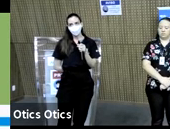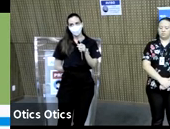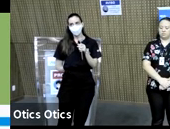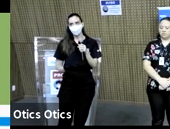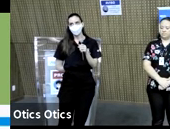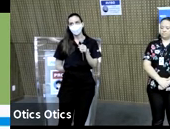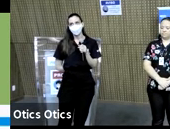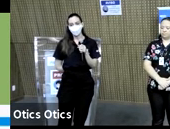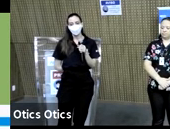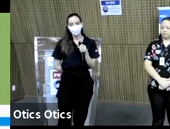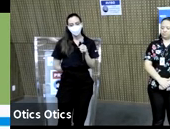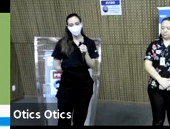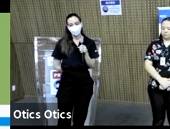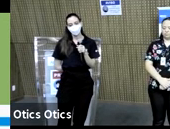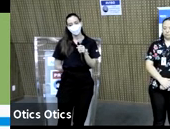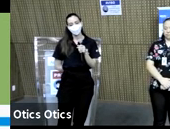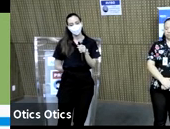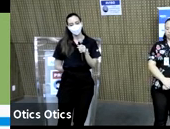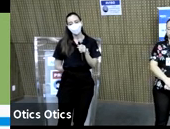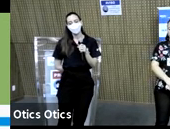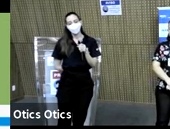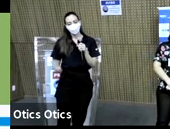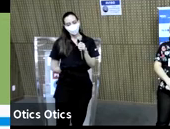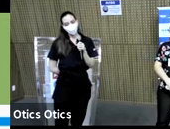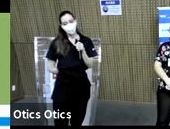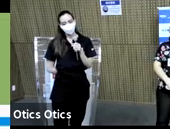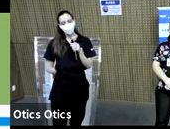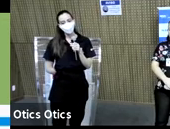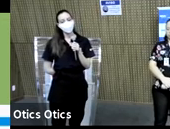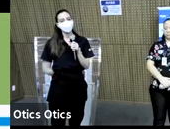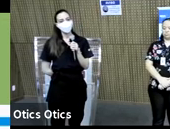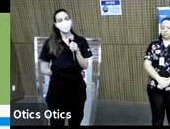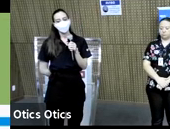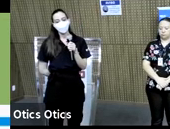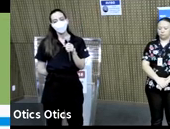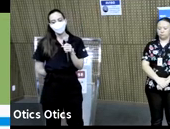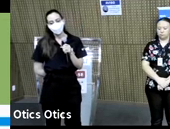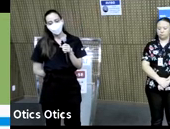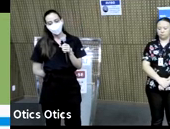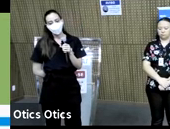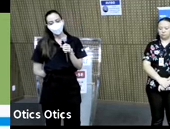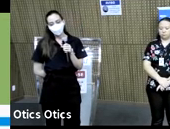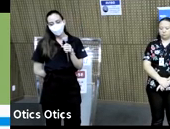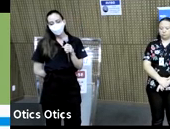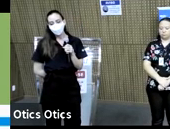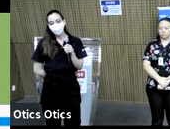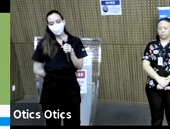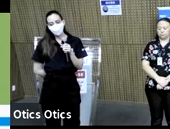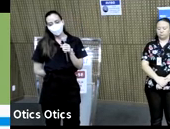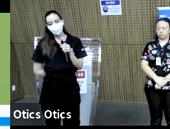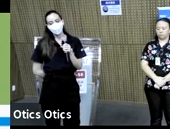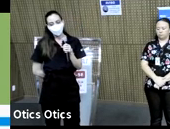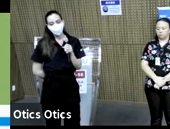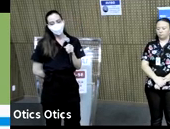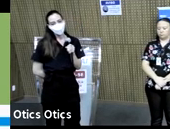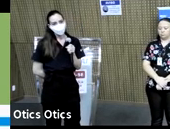não tivemos casos novos, então 2020, 3 pacientes que se mantiveram em 2021, e